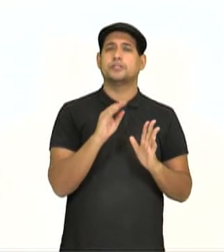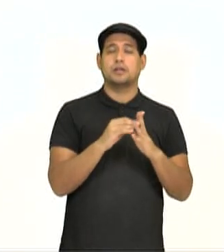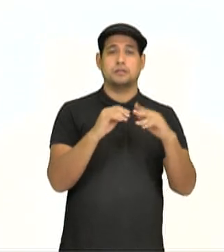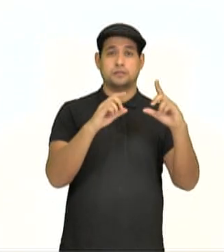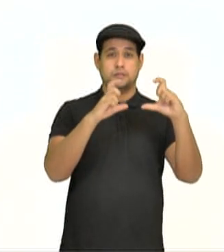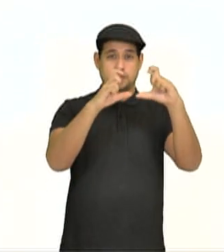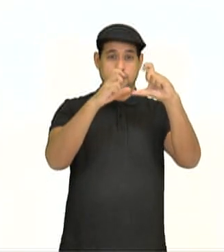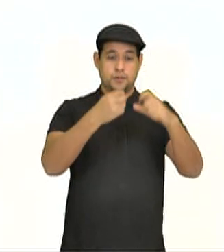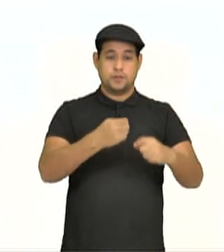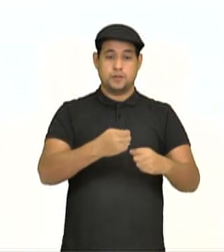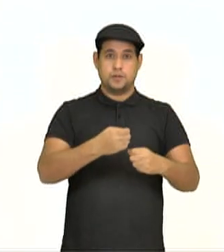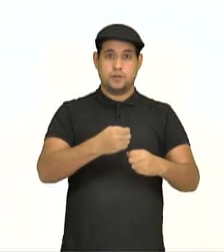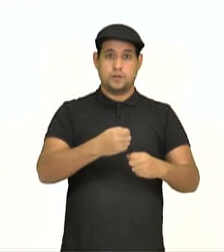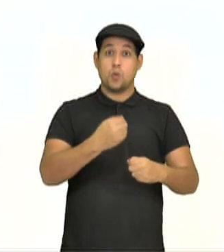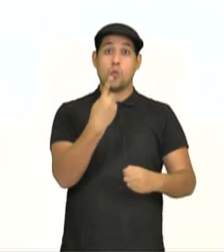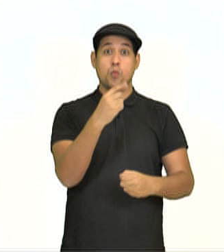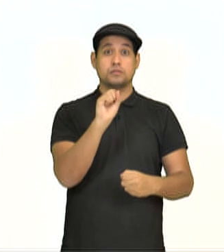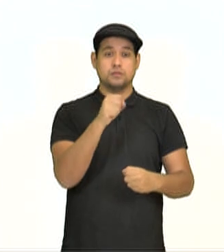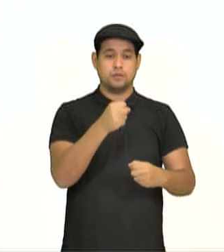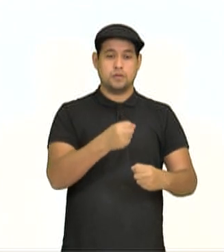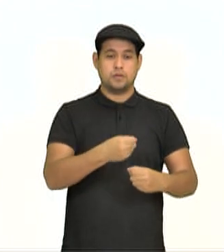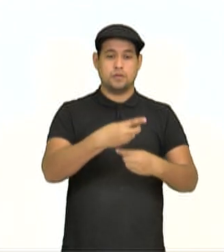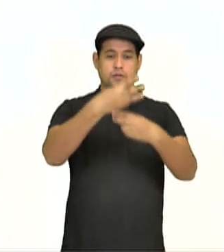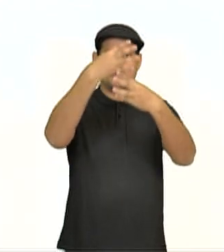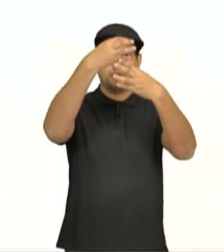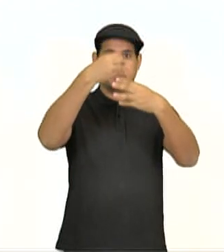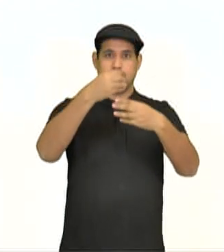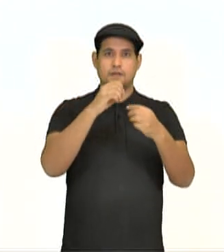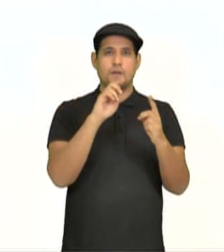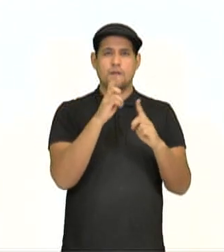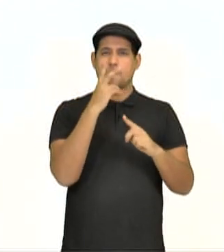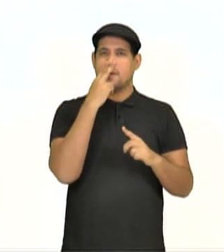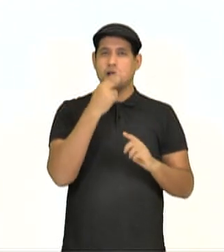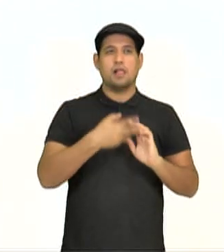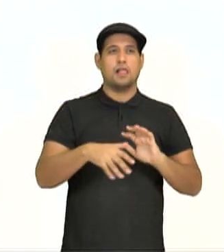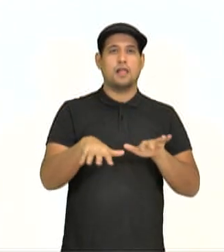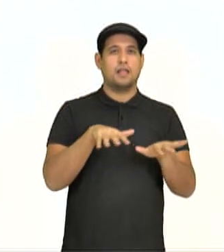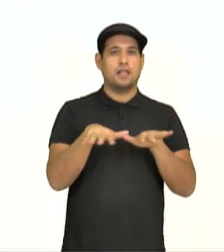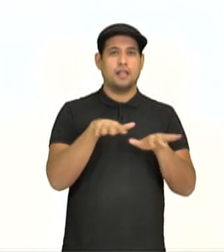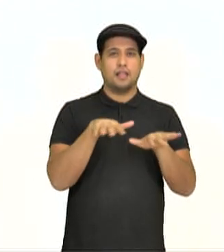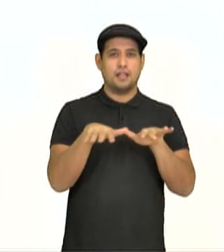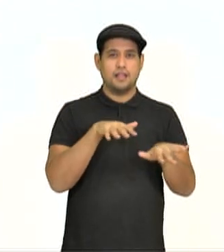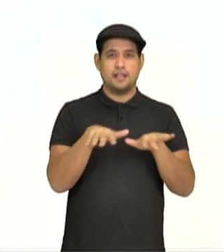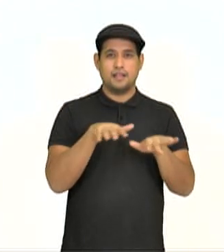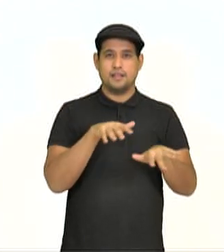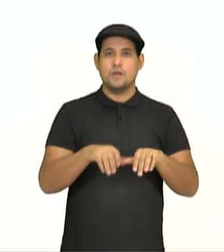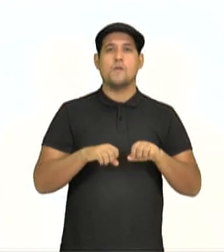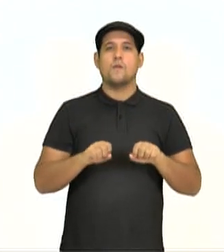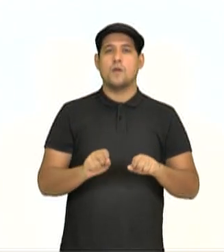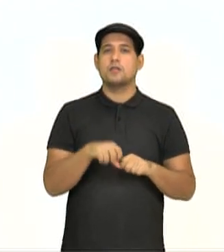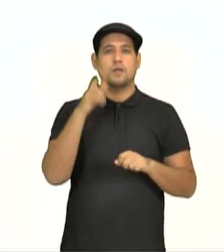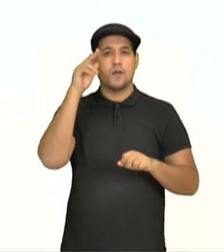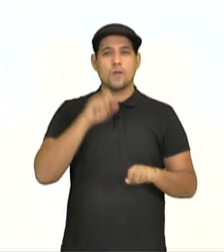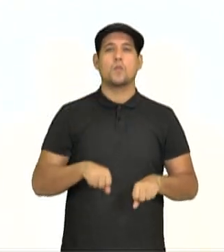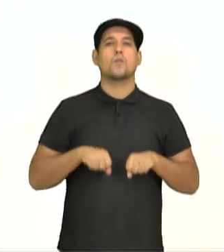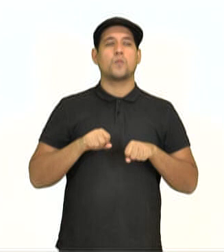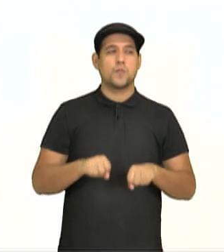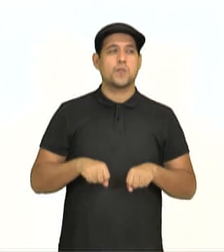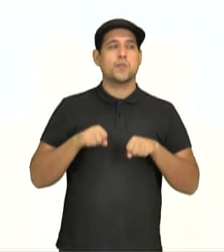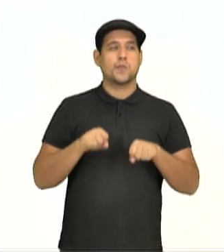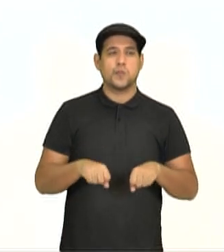em 1 segundo. Então, se você observar aqui do lado, essa imagem em movimento, ela vai do 1